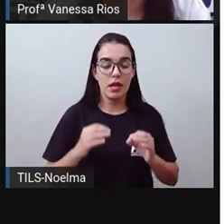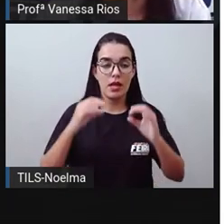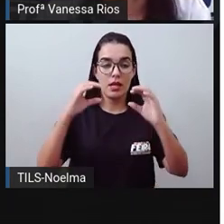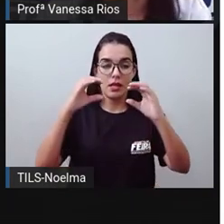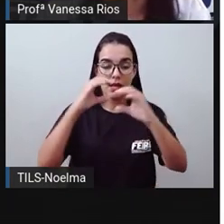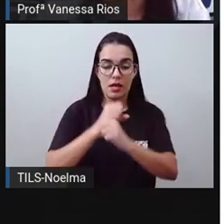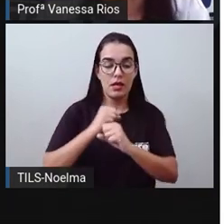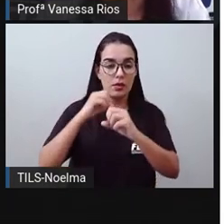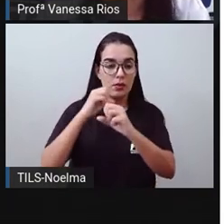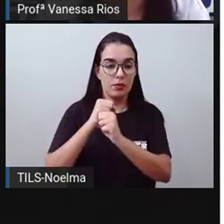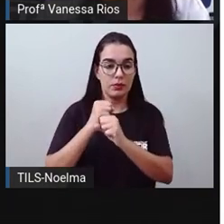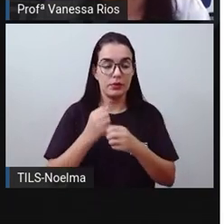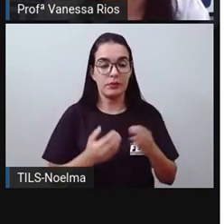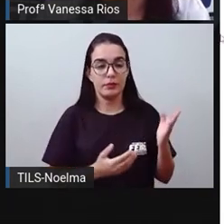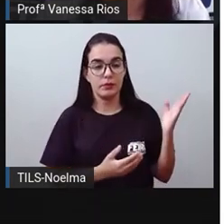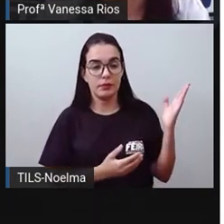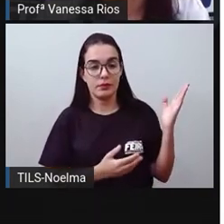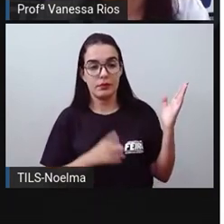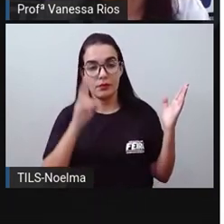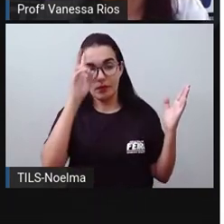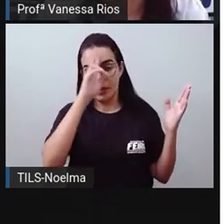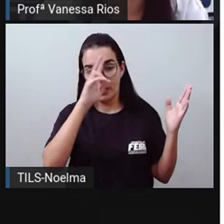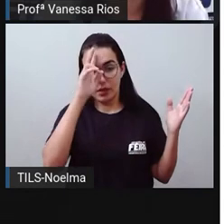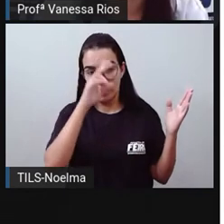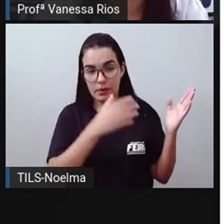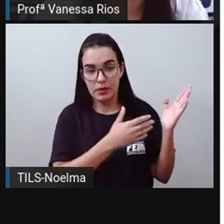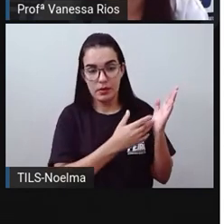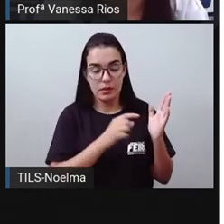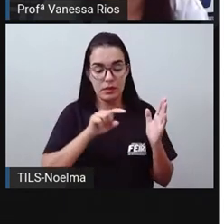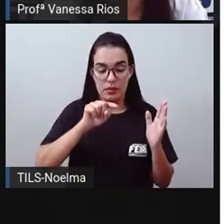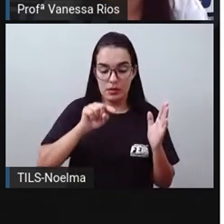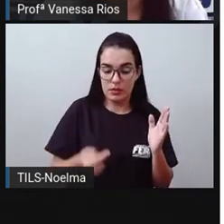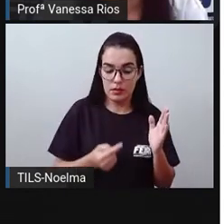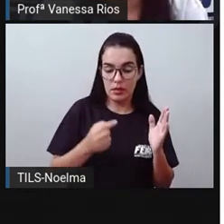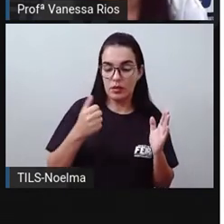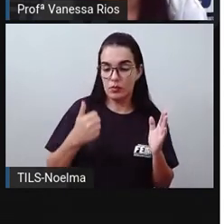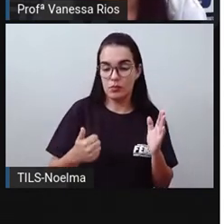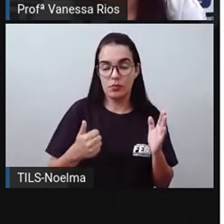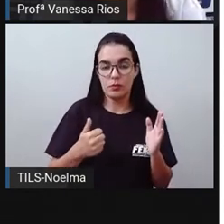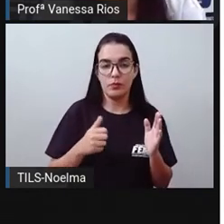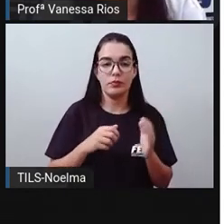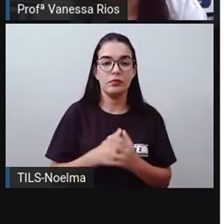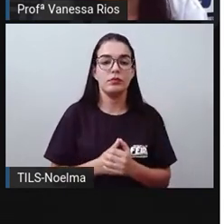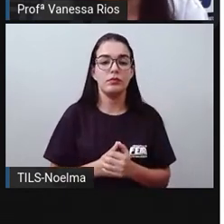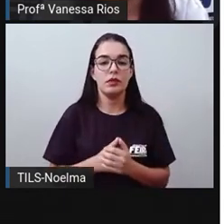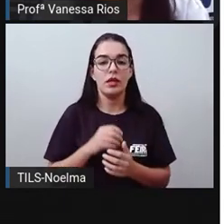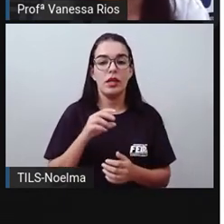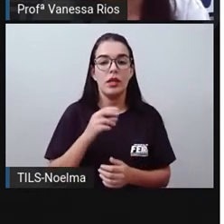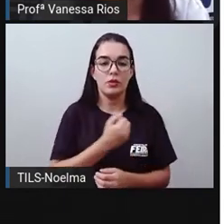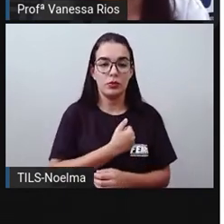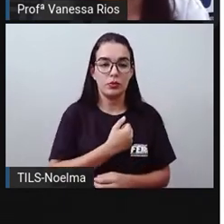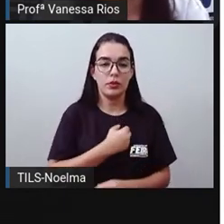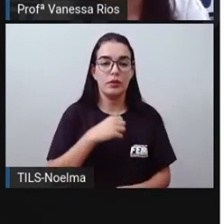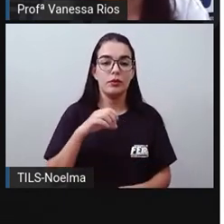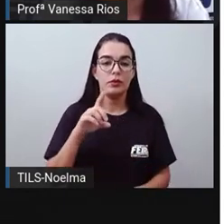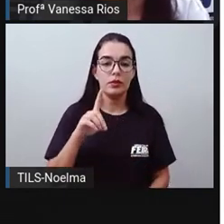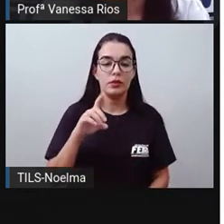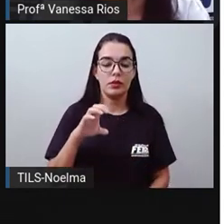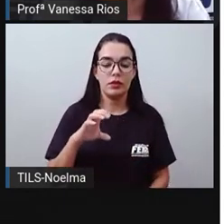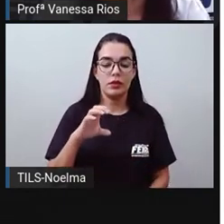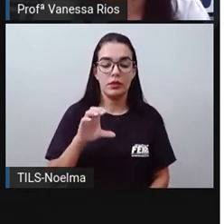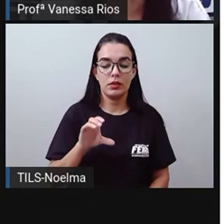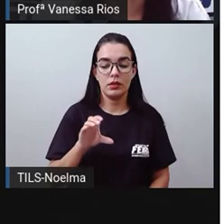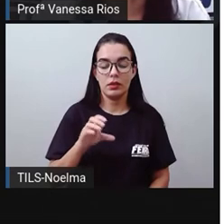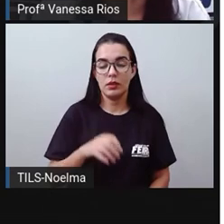Estão lembrados aí o que são números decimais? São esses números que são acompanhados de vírgula. Lembrando aí que os números que